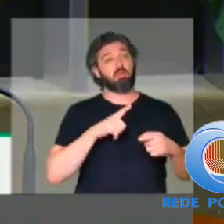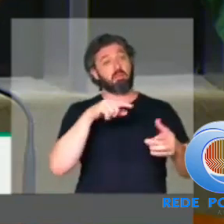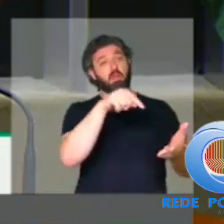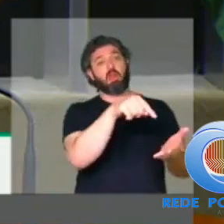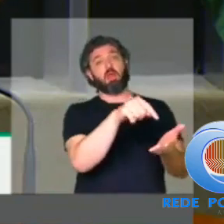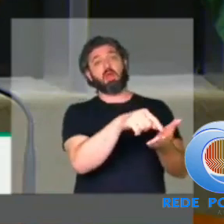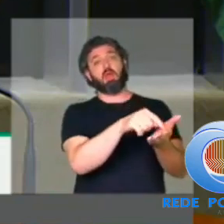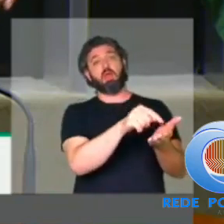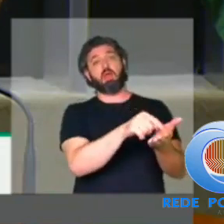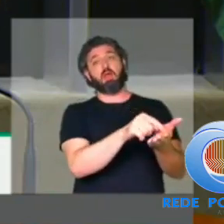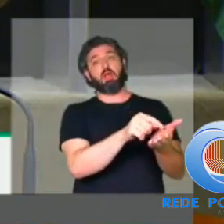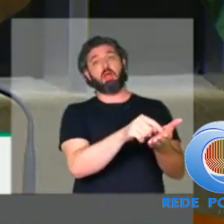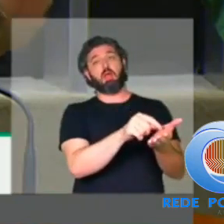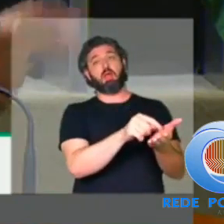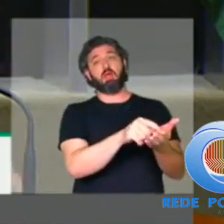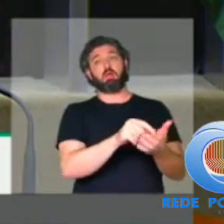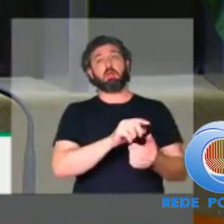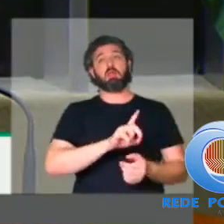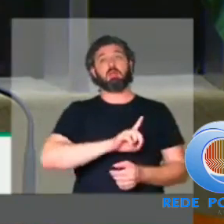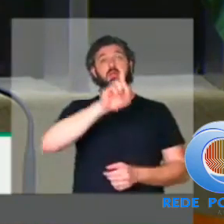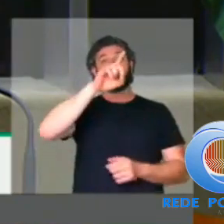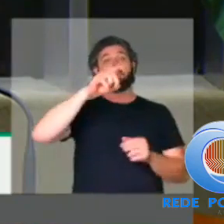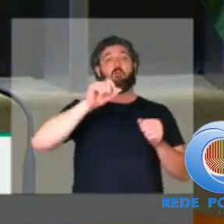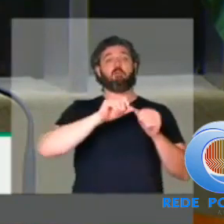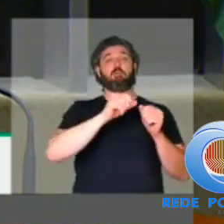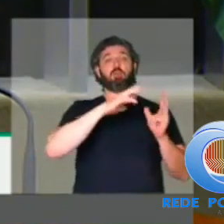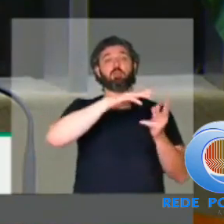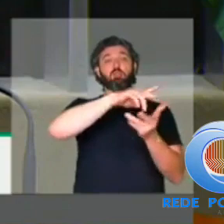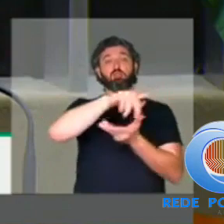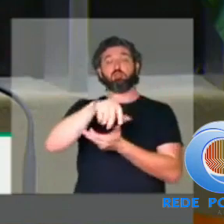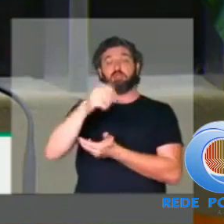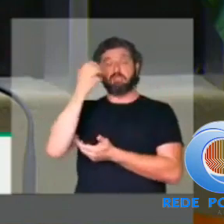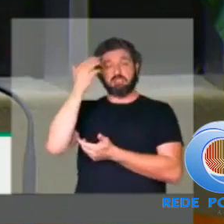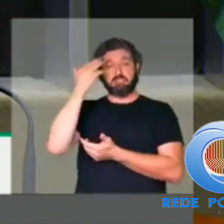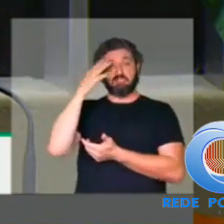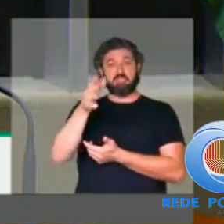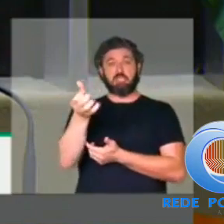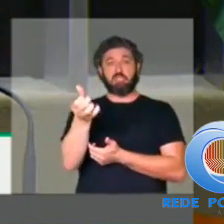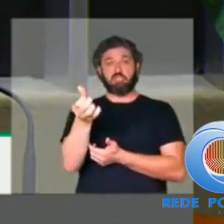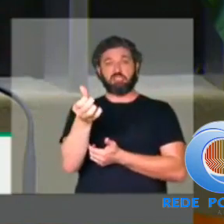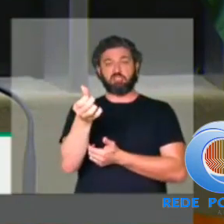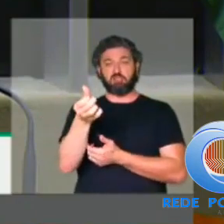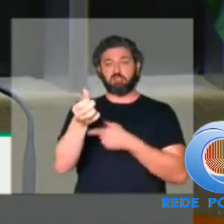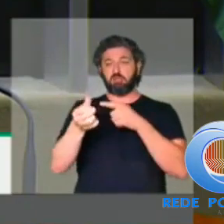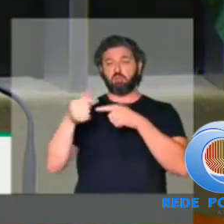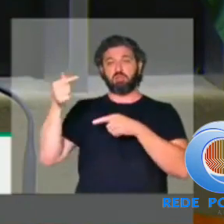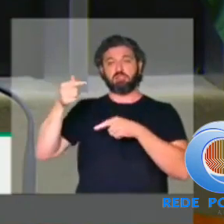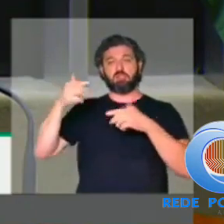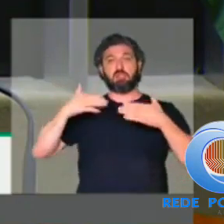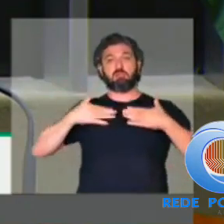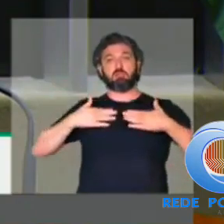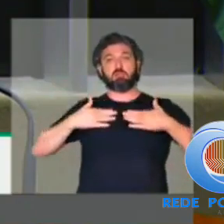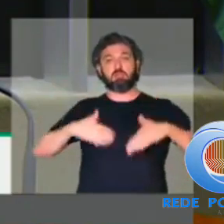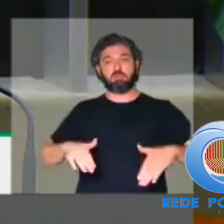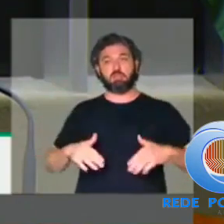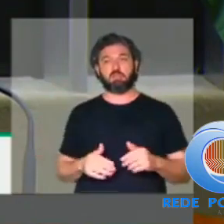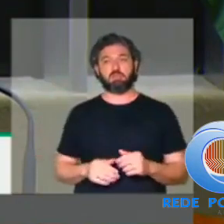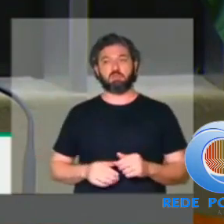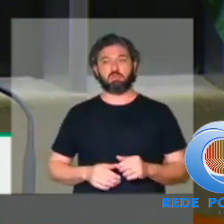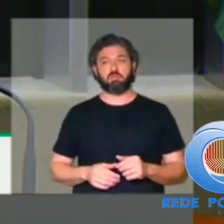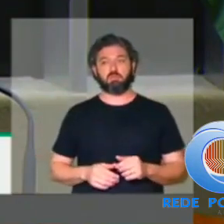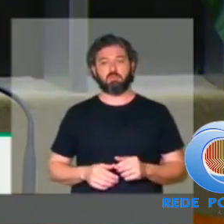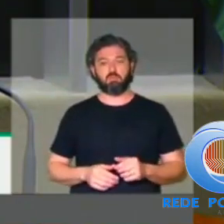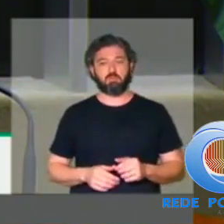lá. Deus fez o mundo em 6 dias e no 7º ele descansou.